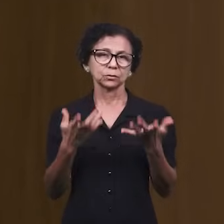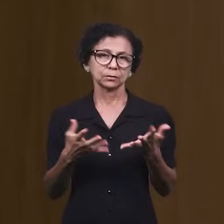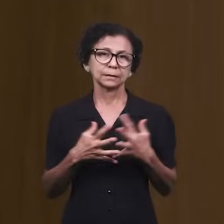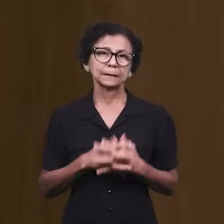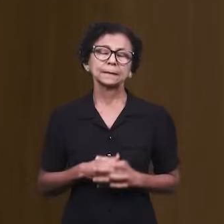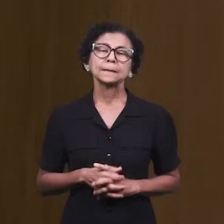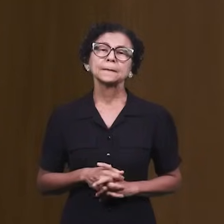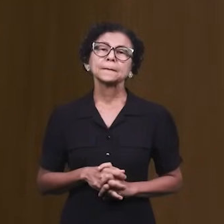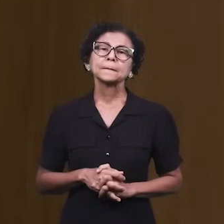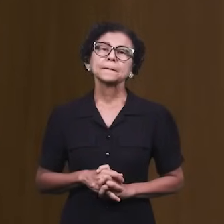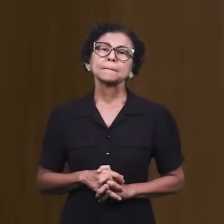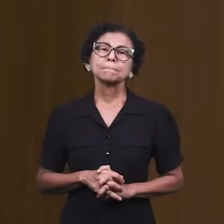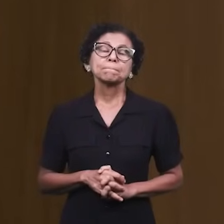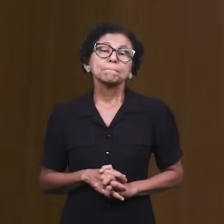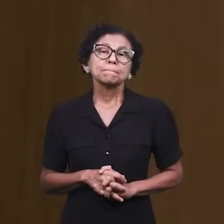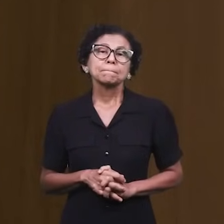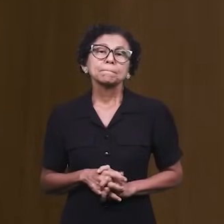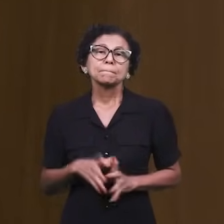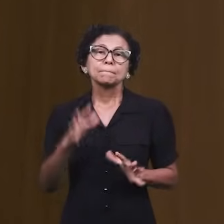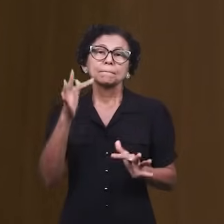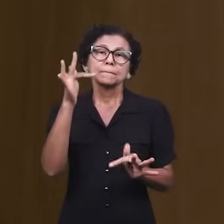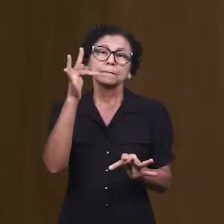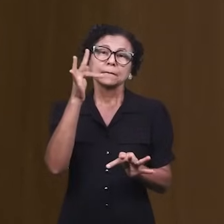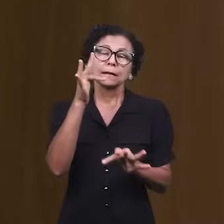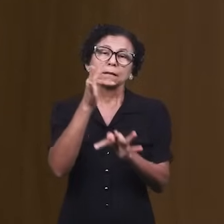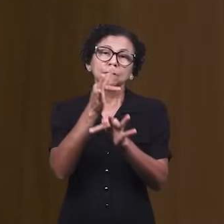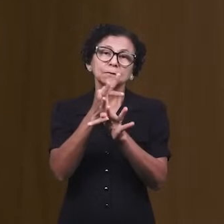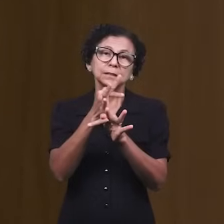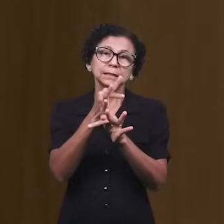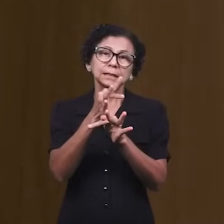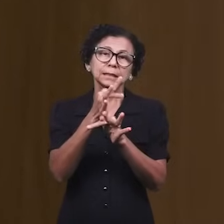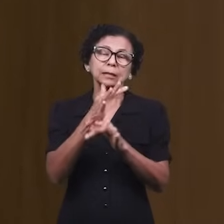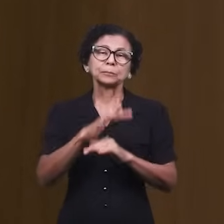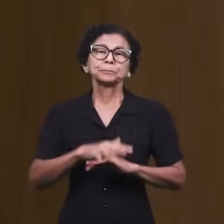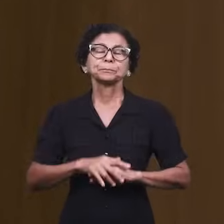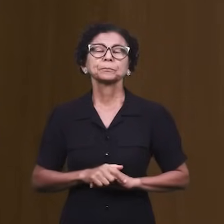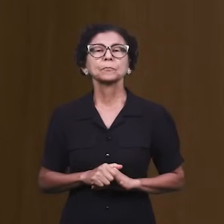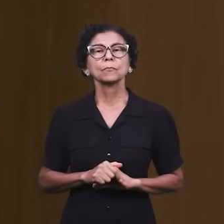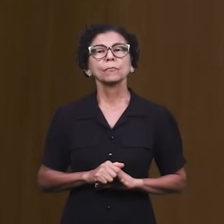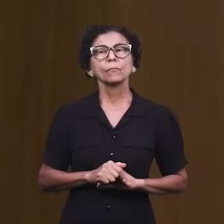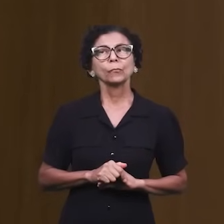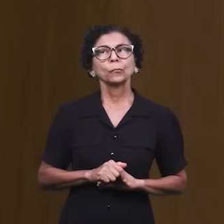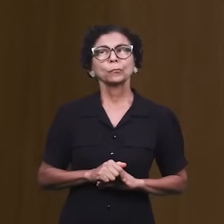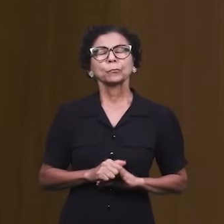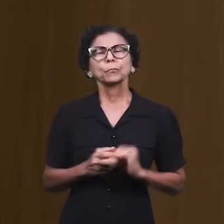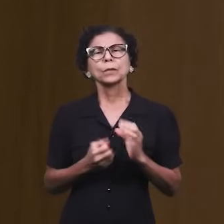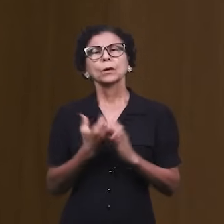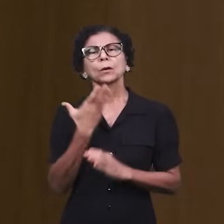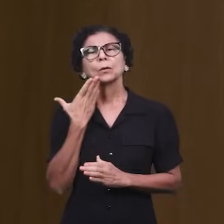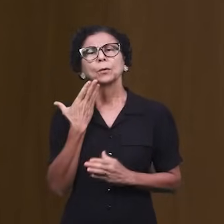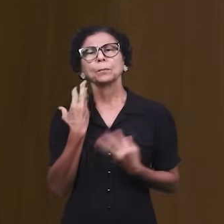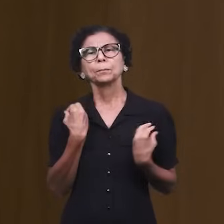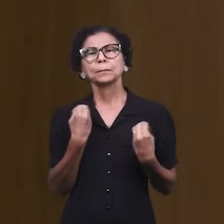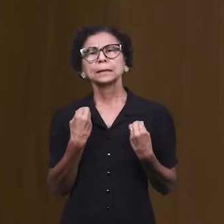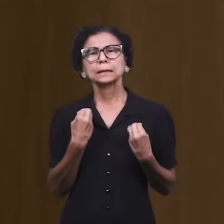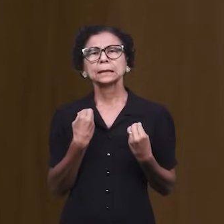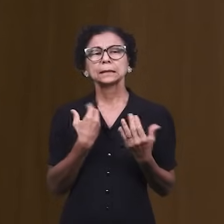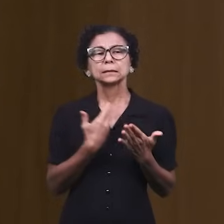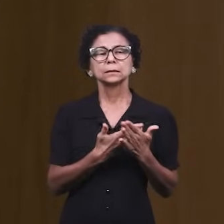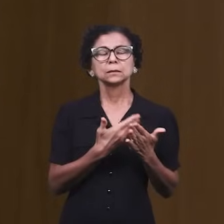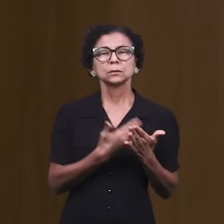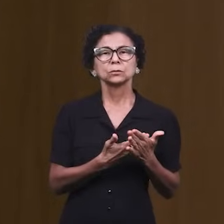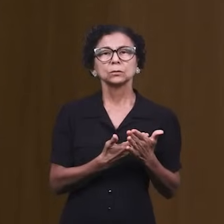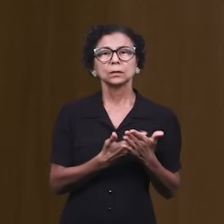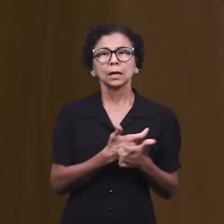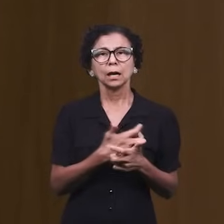ali. A física, ela foi criada, né, com o intuito de quê? De